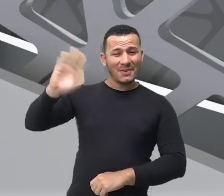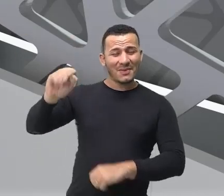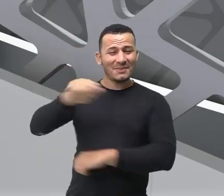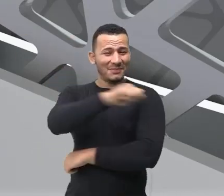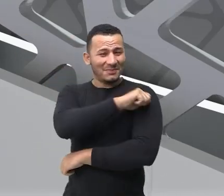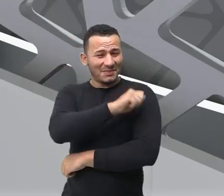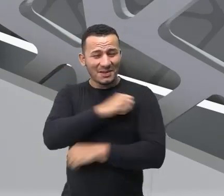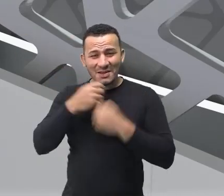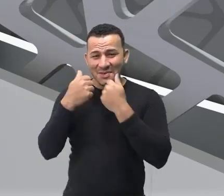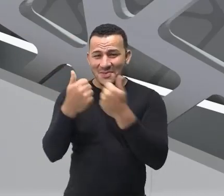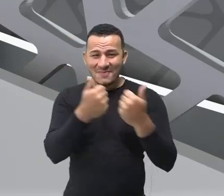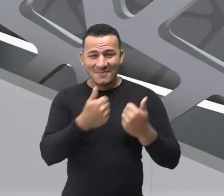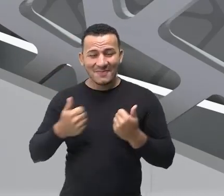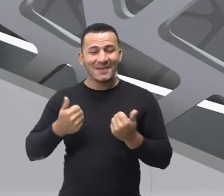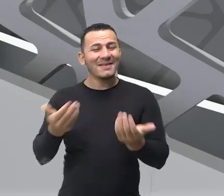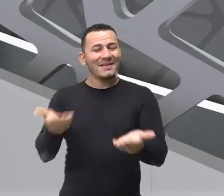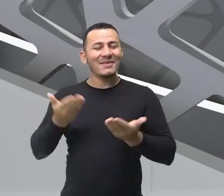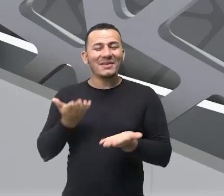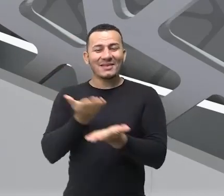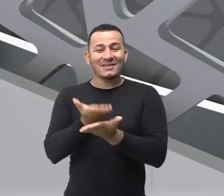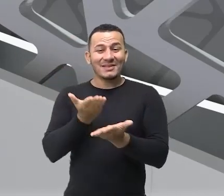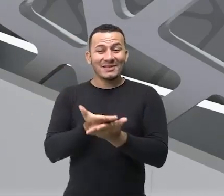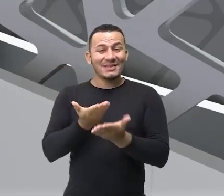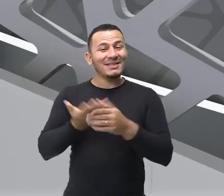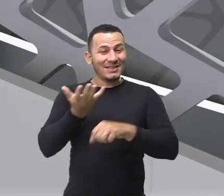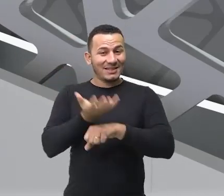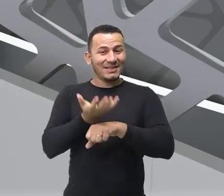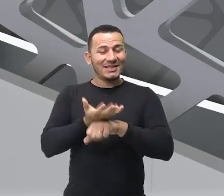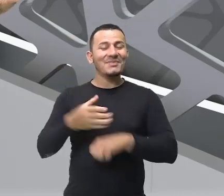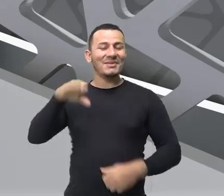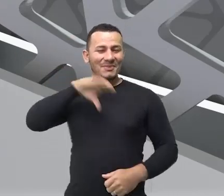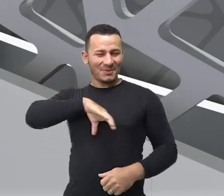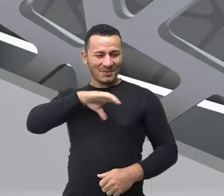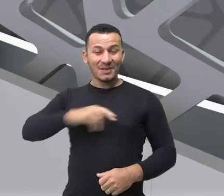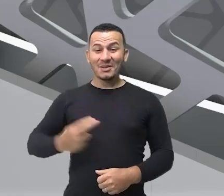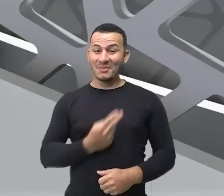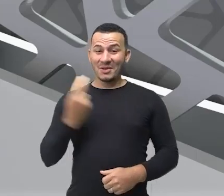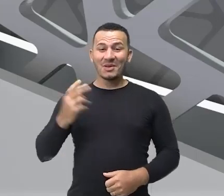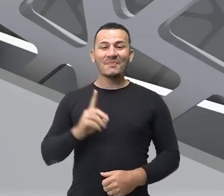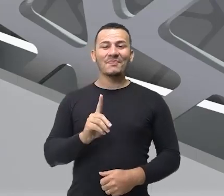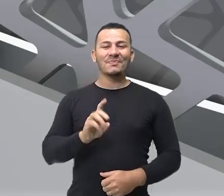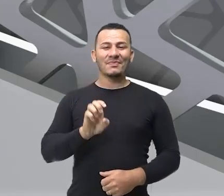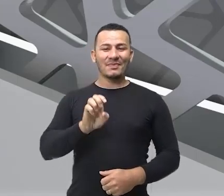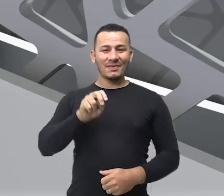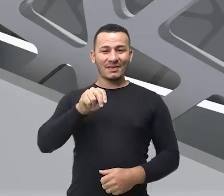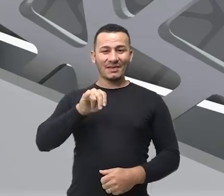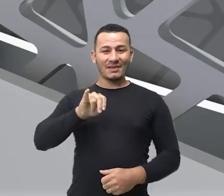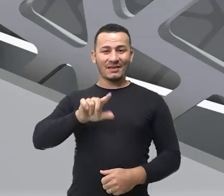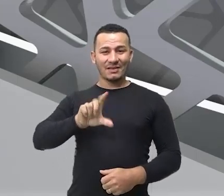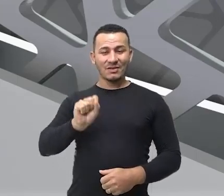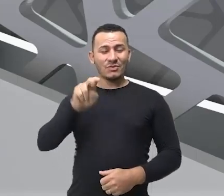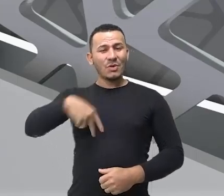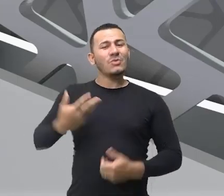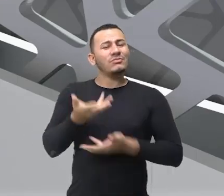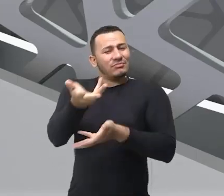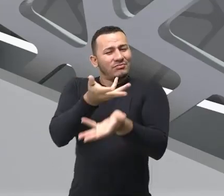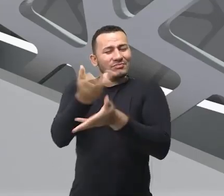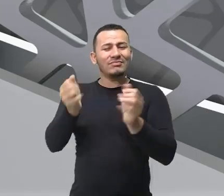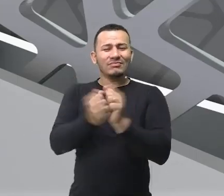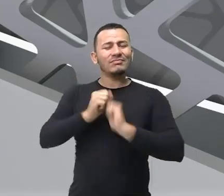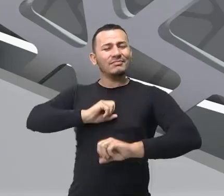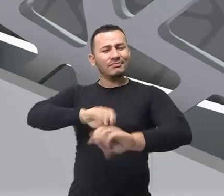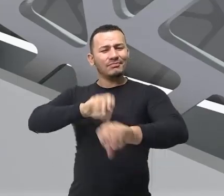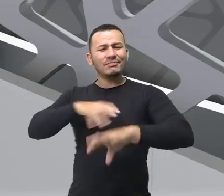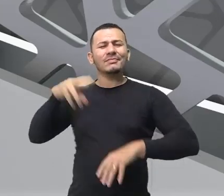Olá, alunos! Bem-vindos a mais uma aula de língua portuguesa. Sou o professor Denilson e vou acompanhá-los nesse momento. O que